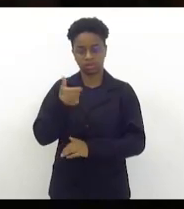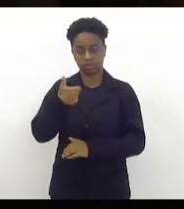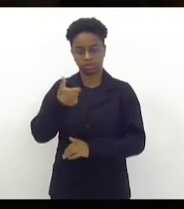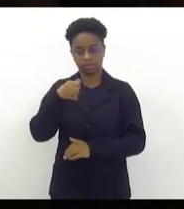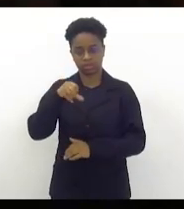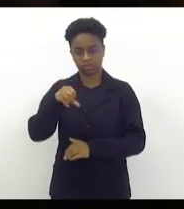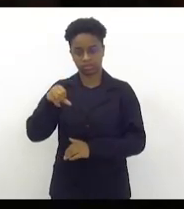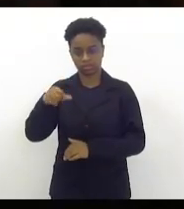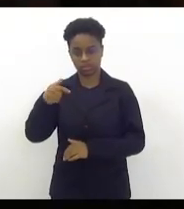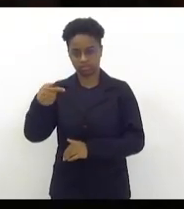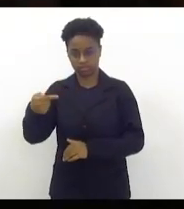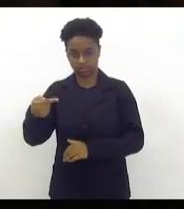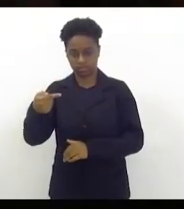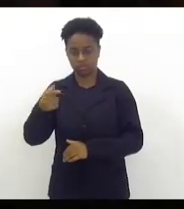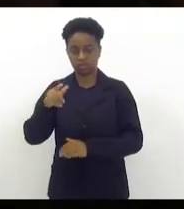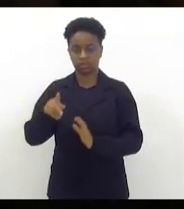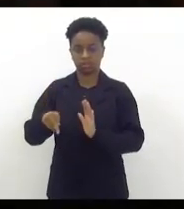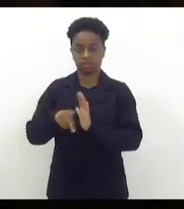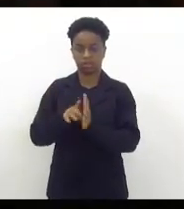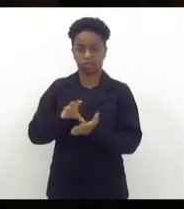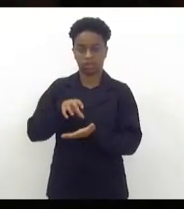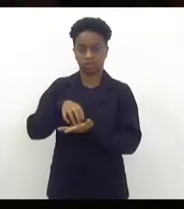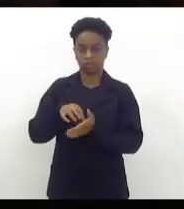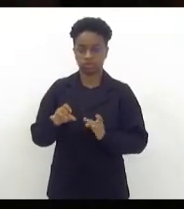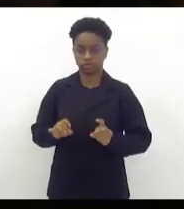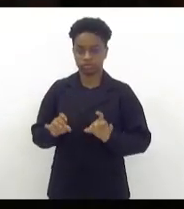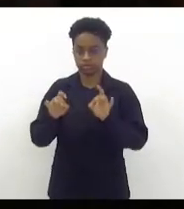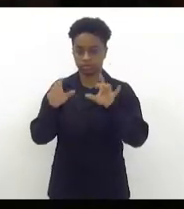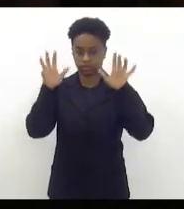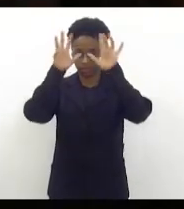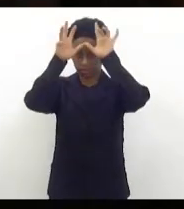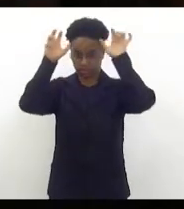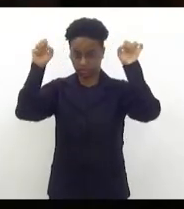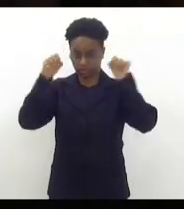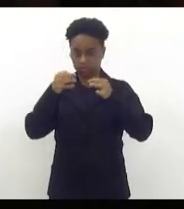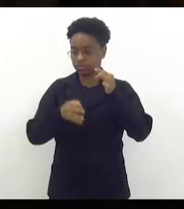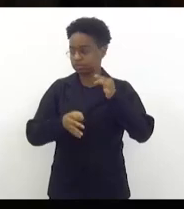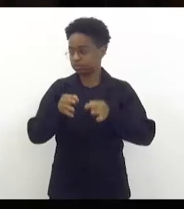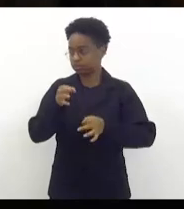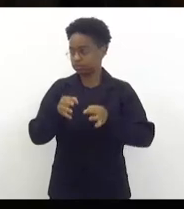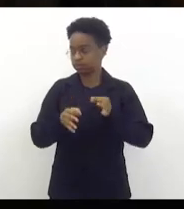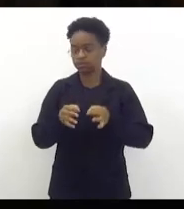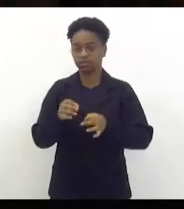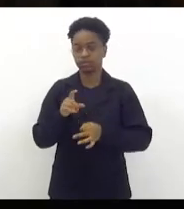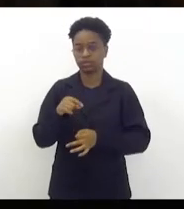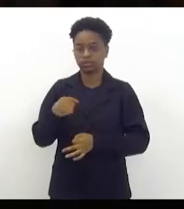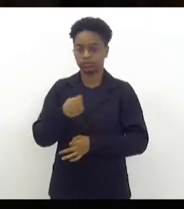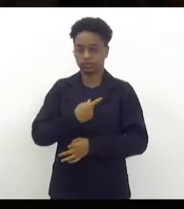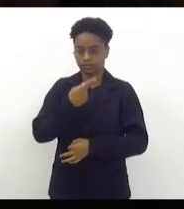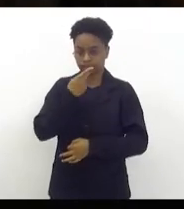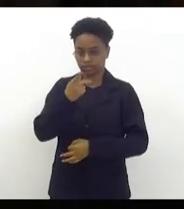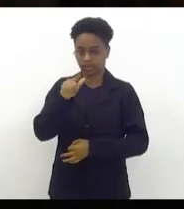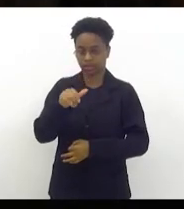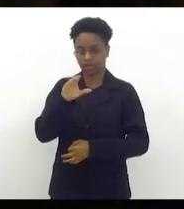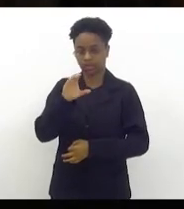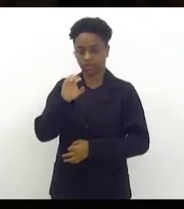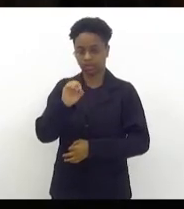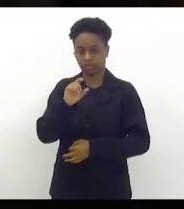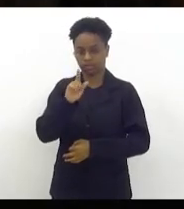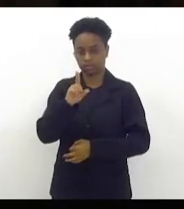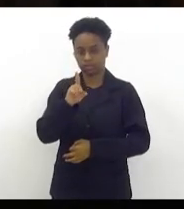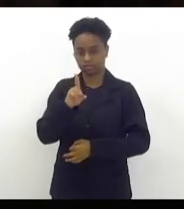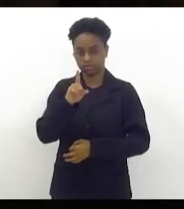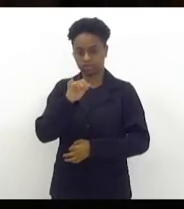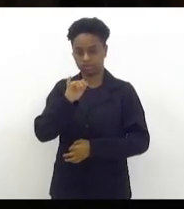97, que é do órgão especial do Tribunal de Justiça, o que a gente chama de CODIGERS, para não falar um nome